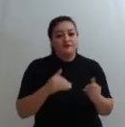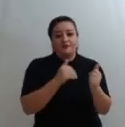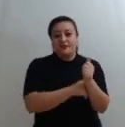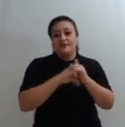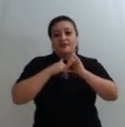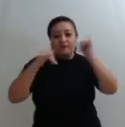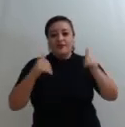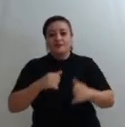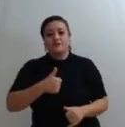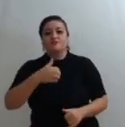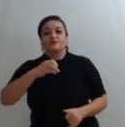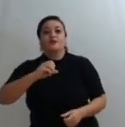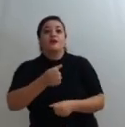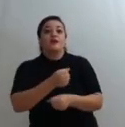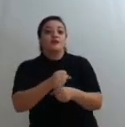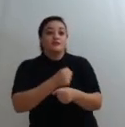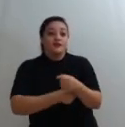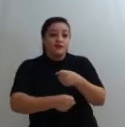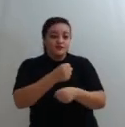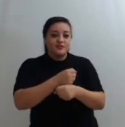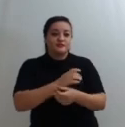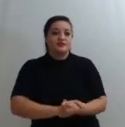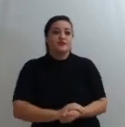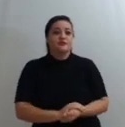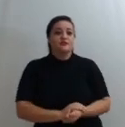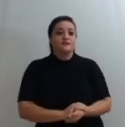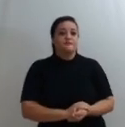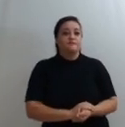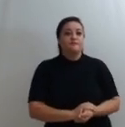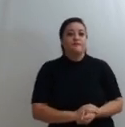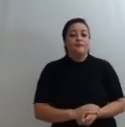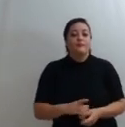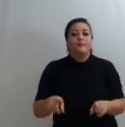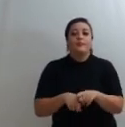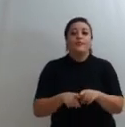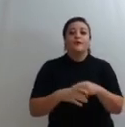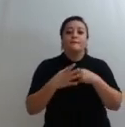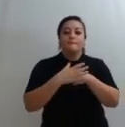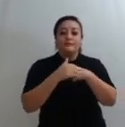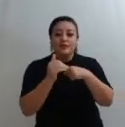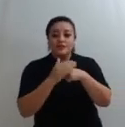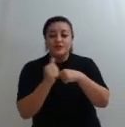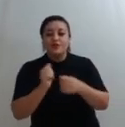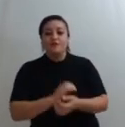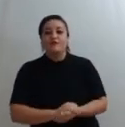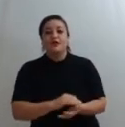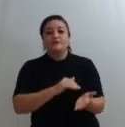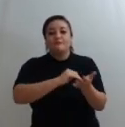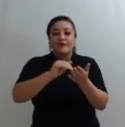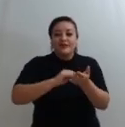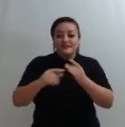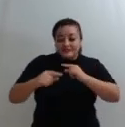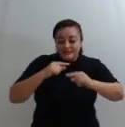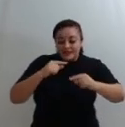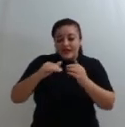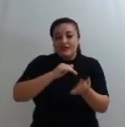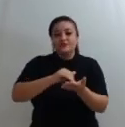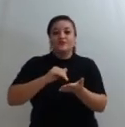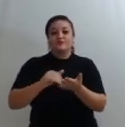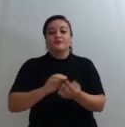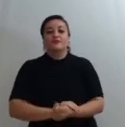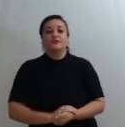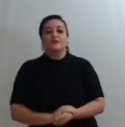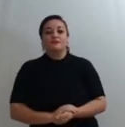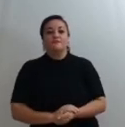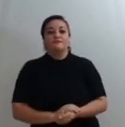atrás e de conversas ou de mensagens, de troca de mensagens,